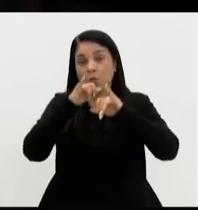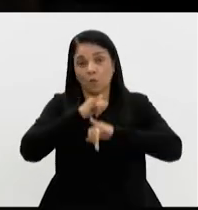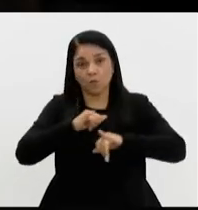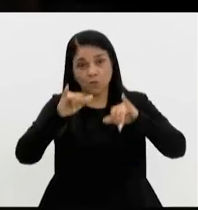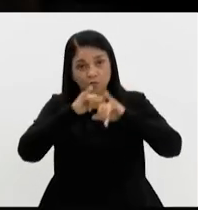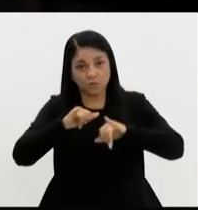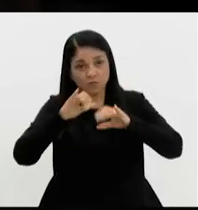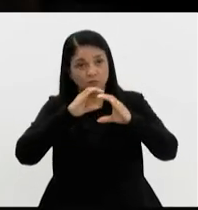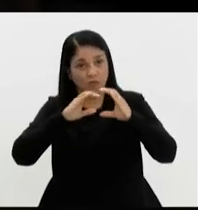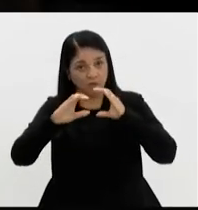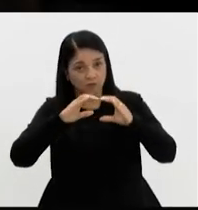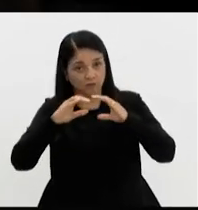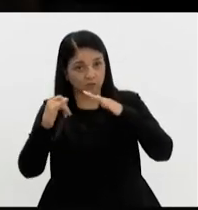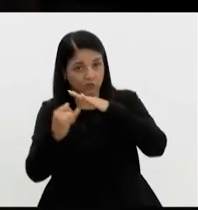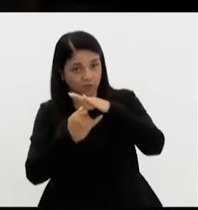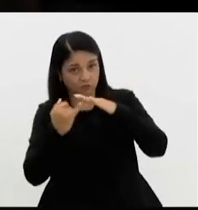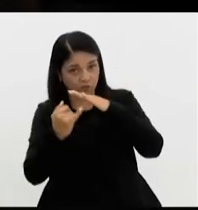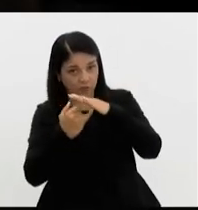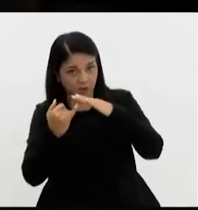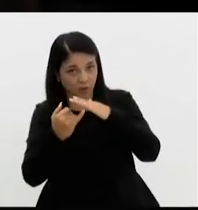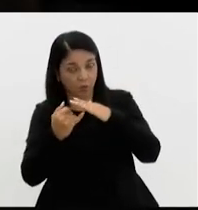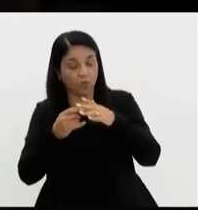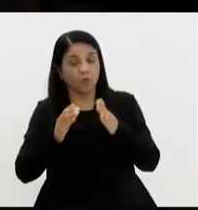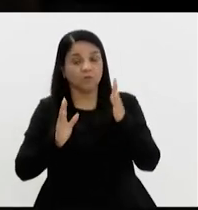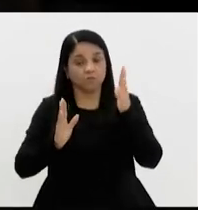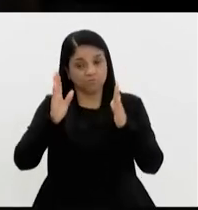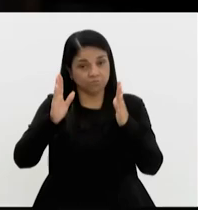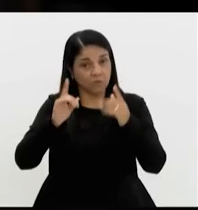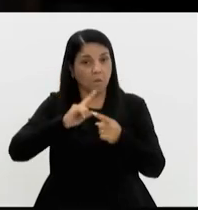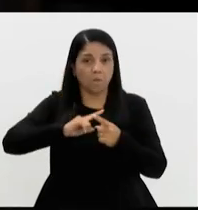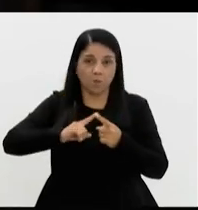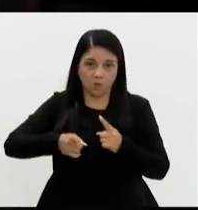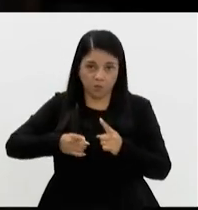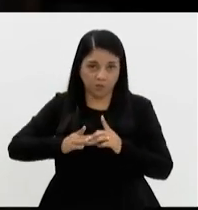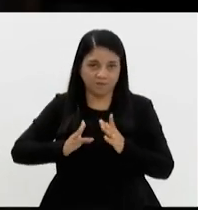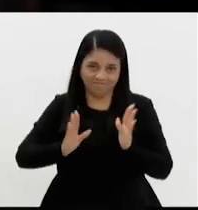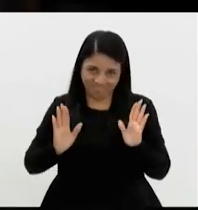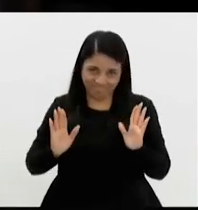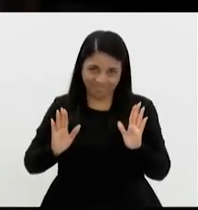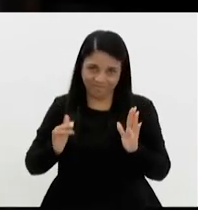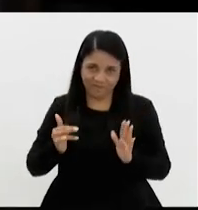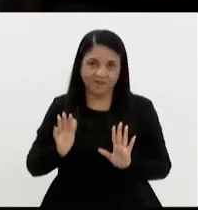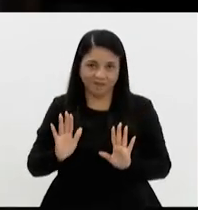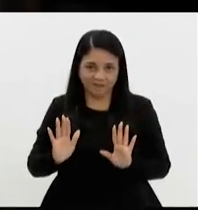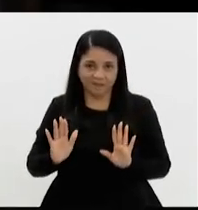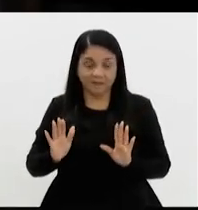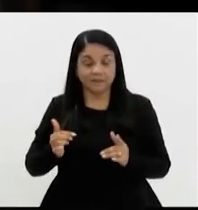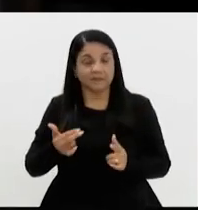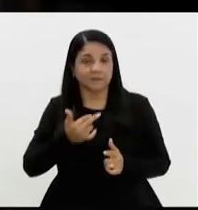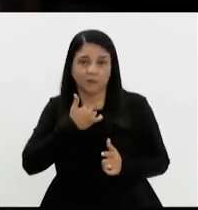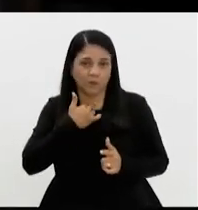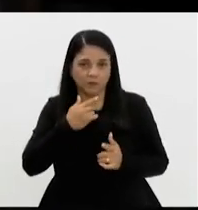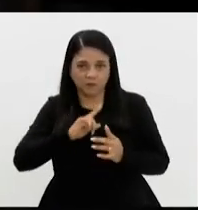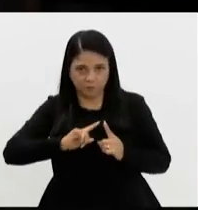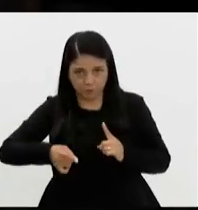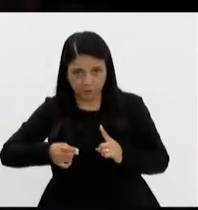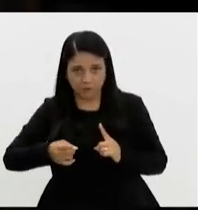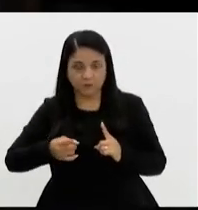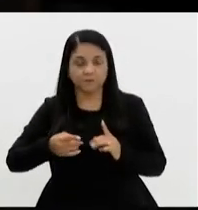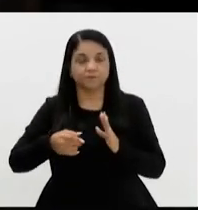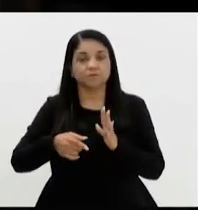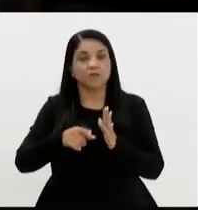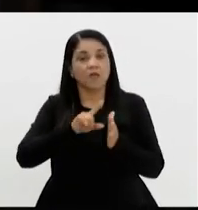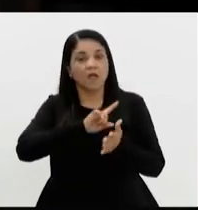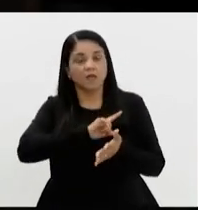institucional não vedada nesse período nesse trimestre que antecede à eleições ainda